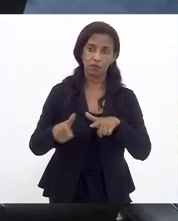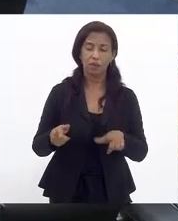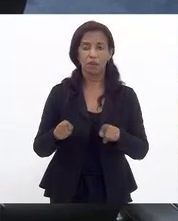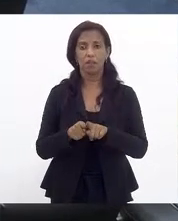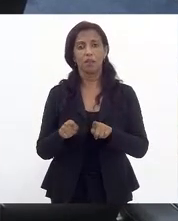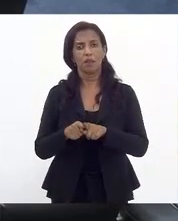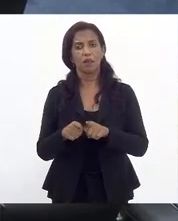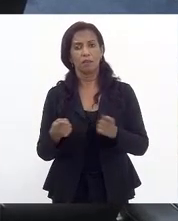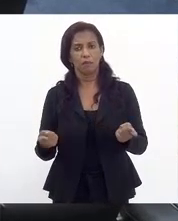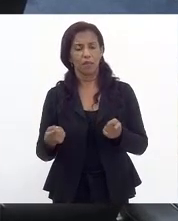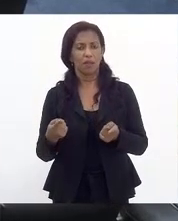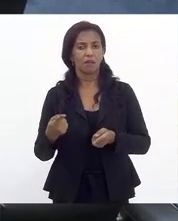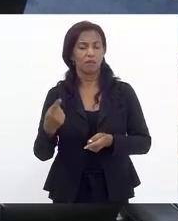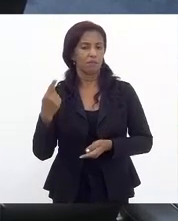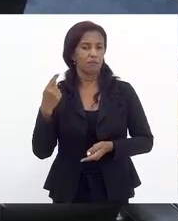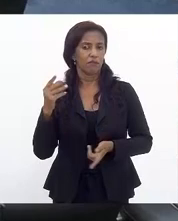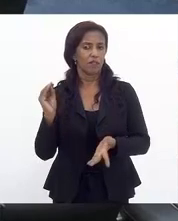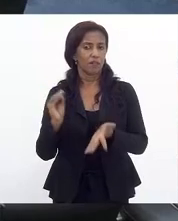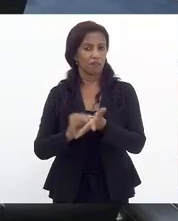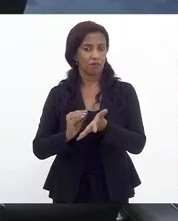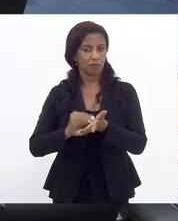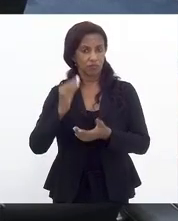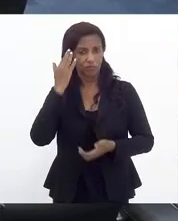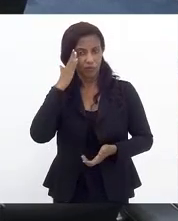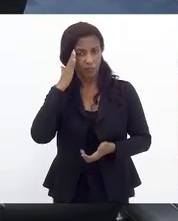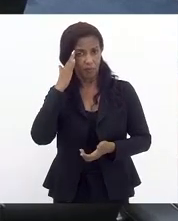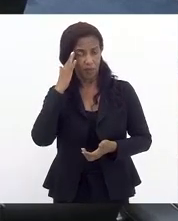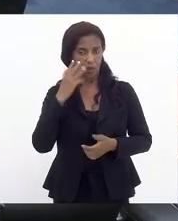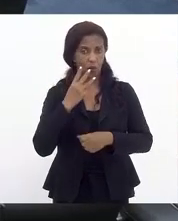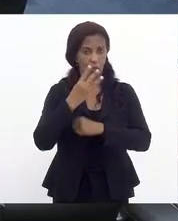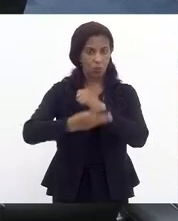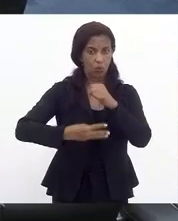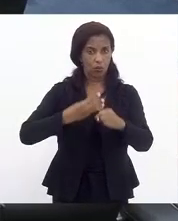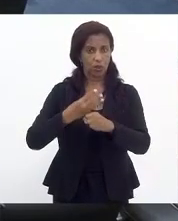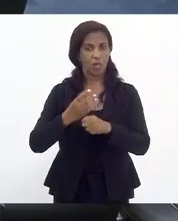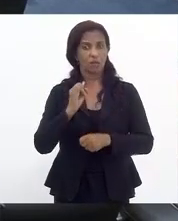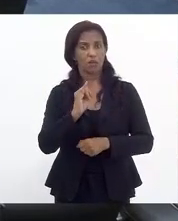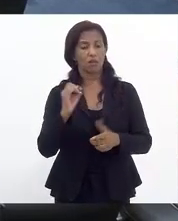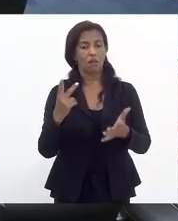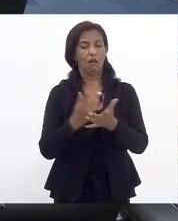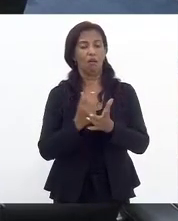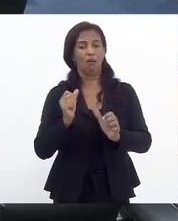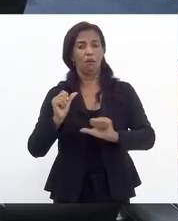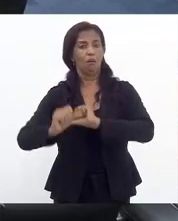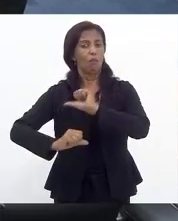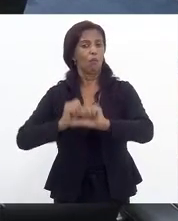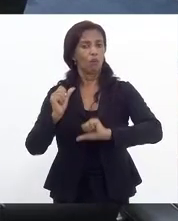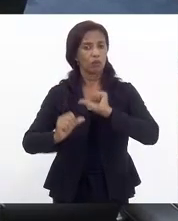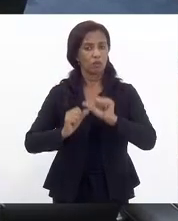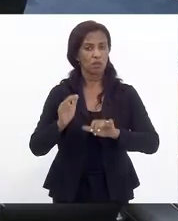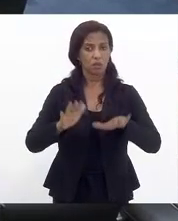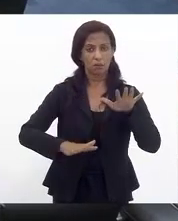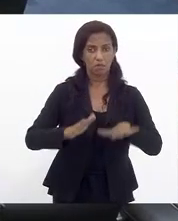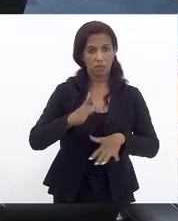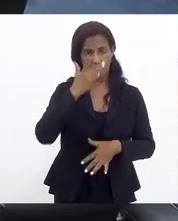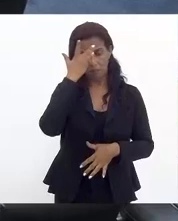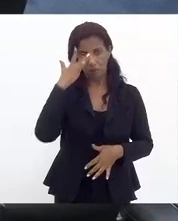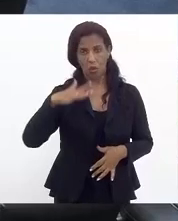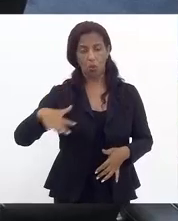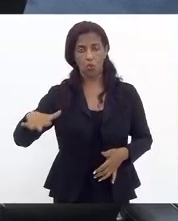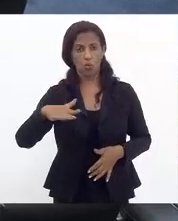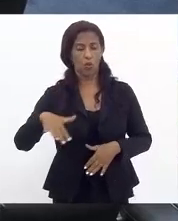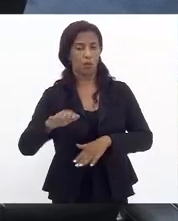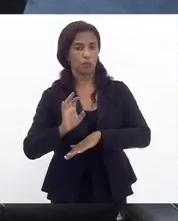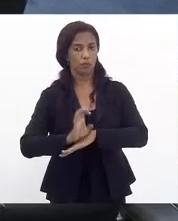também ficar obscura questão da manutenção do triênio Caso haja mudança do cargo ainda que seja no âmbito